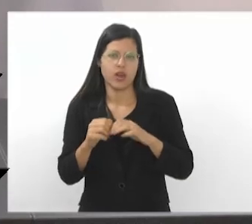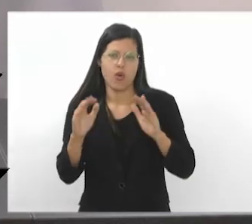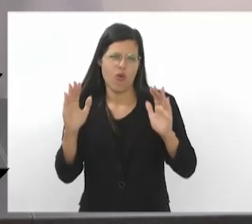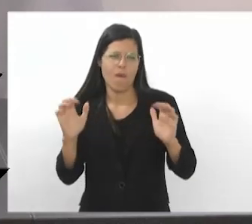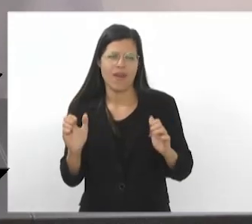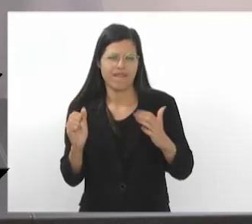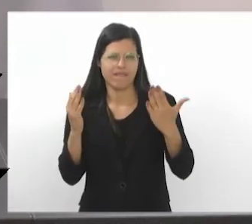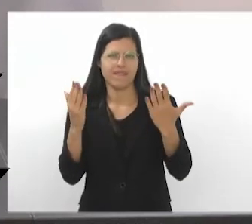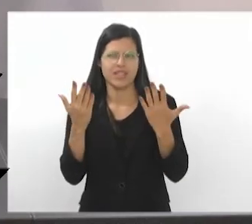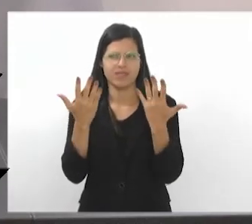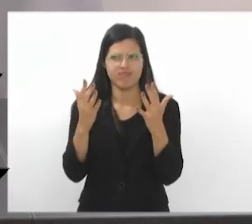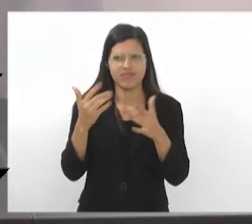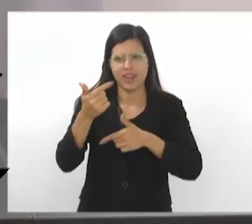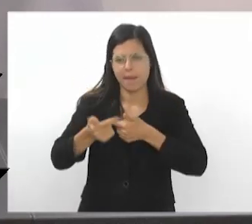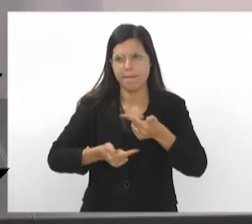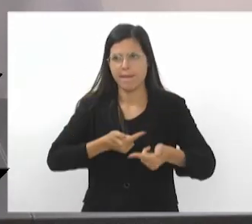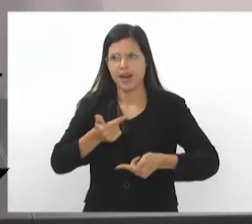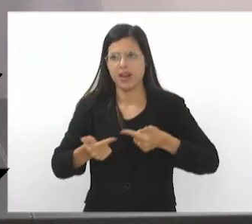trabalhando